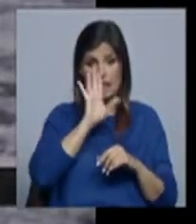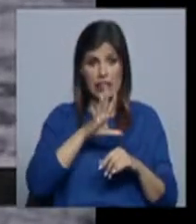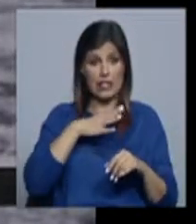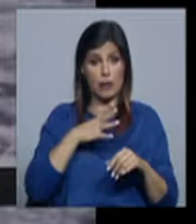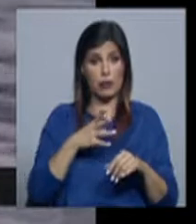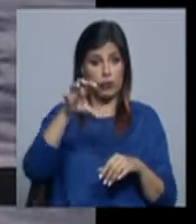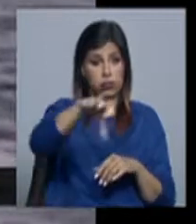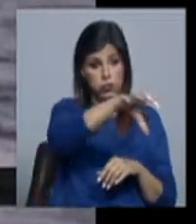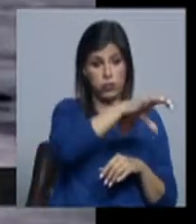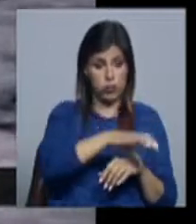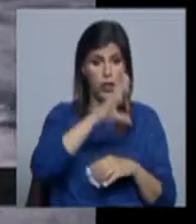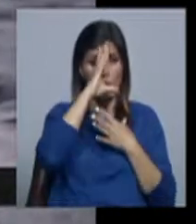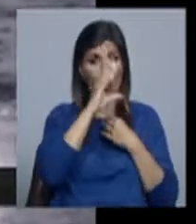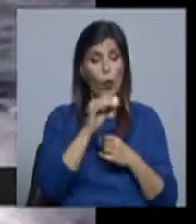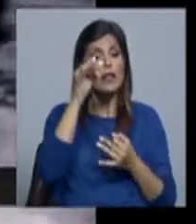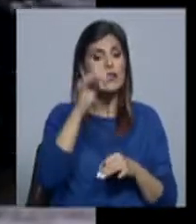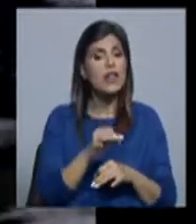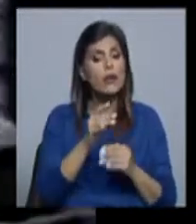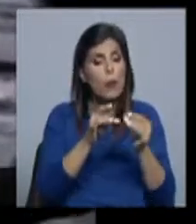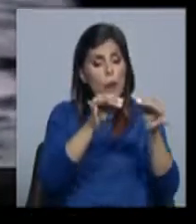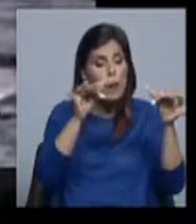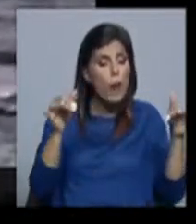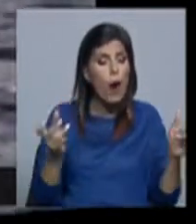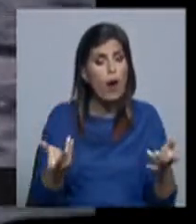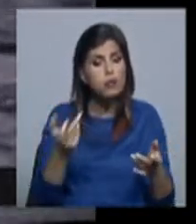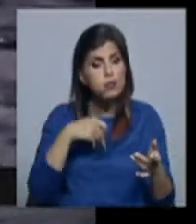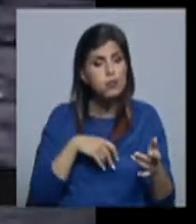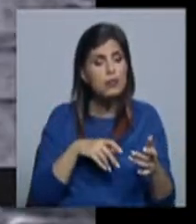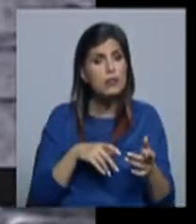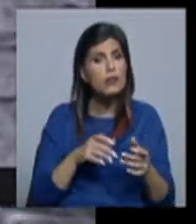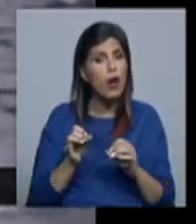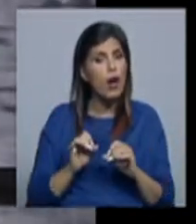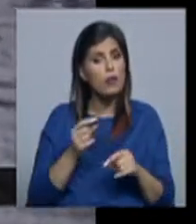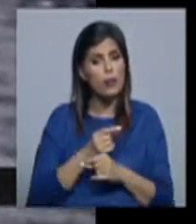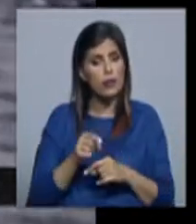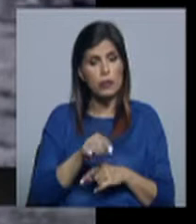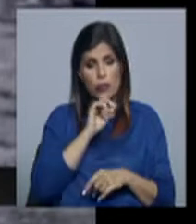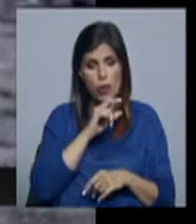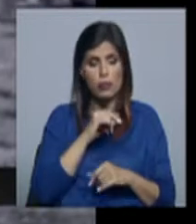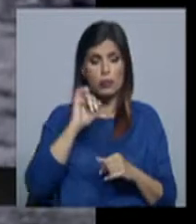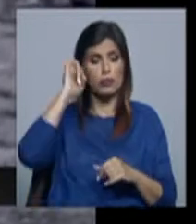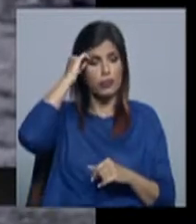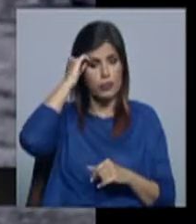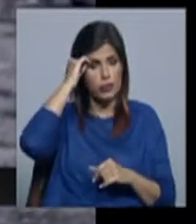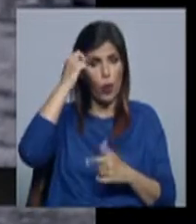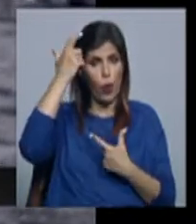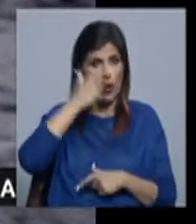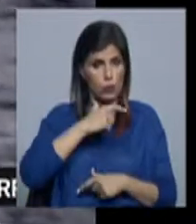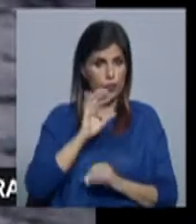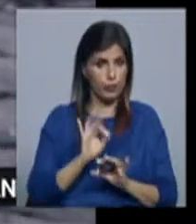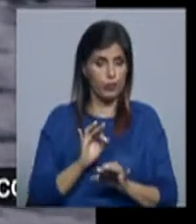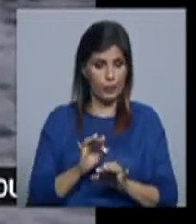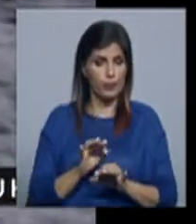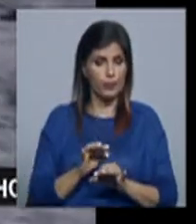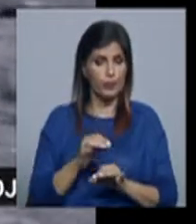habitats na Lua, nós temos de ter a certeza que o pó lunar não entra no habitat, porque isto pode ser muito prejudicial ao nosso corpo. E olha,